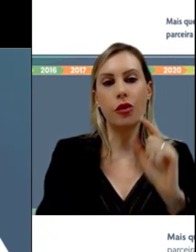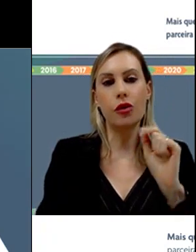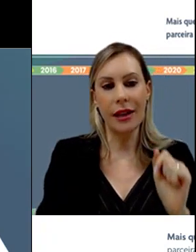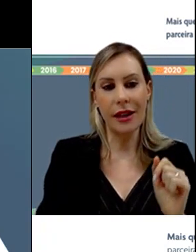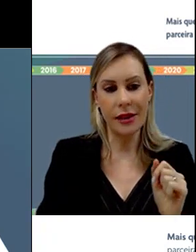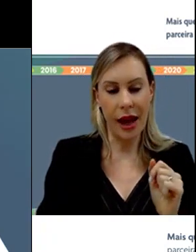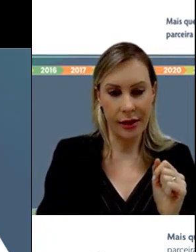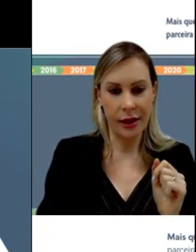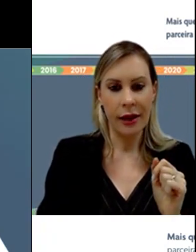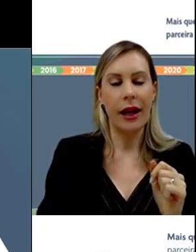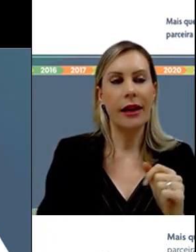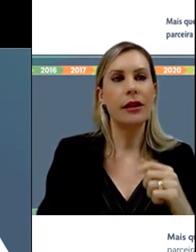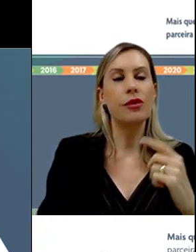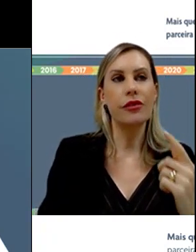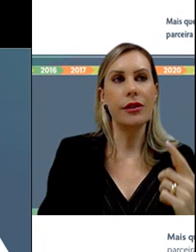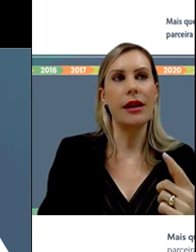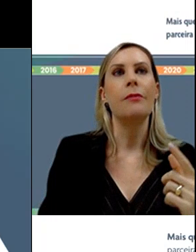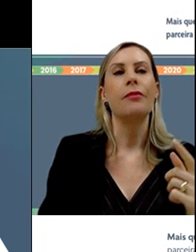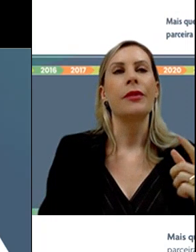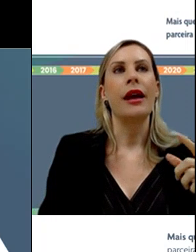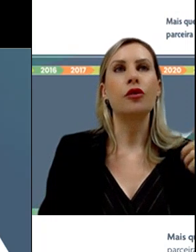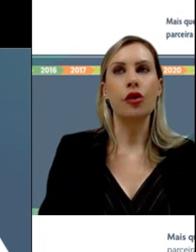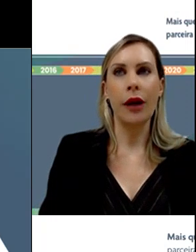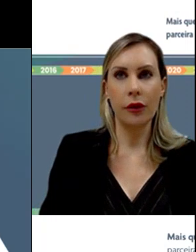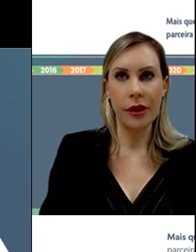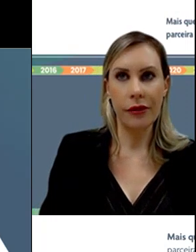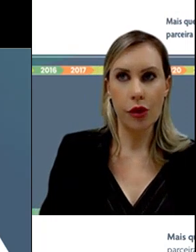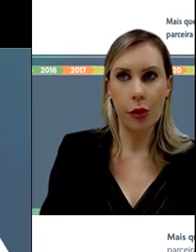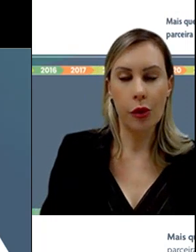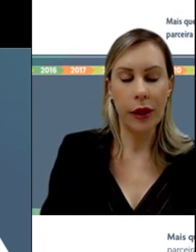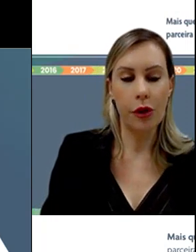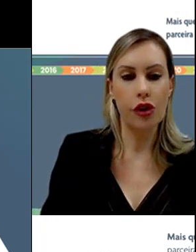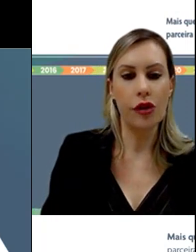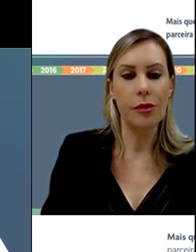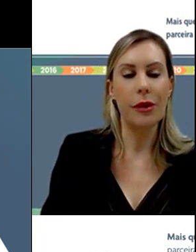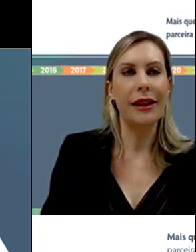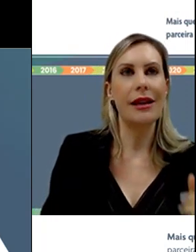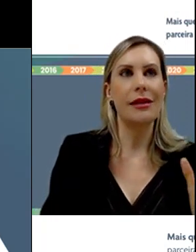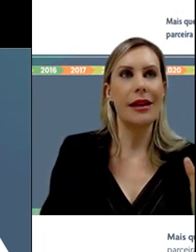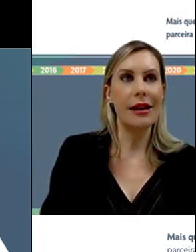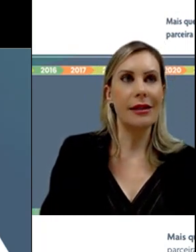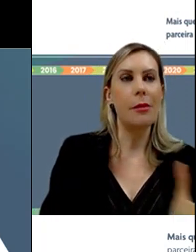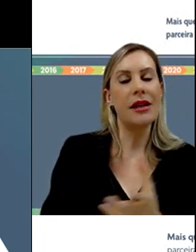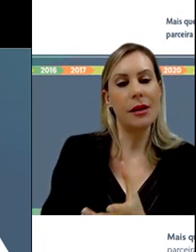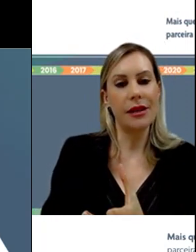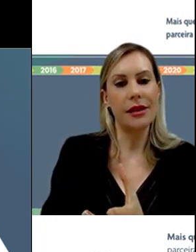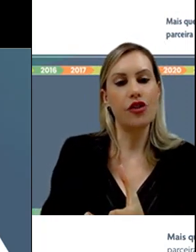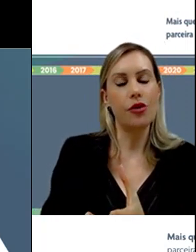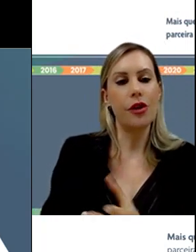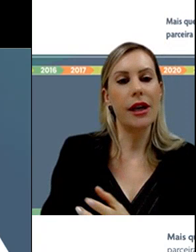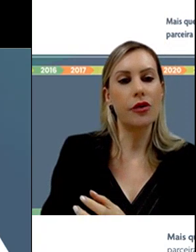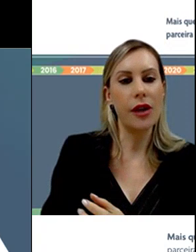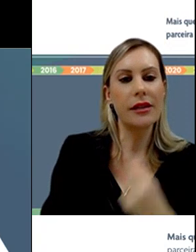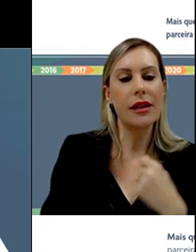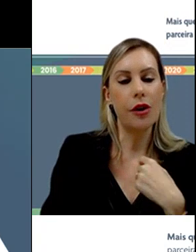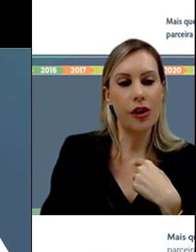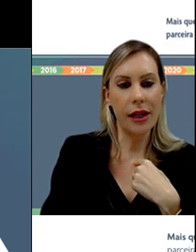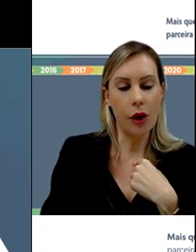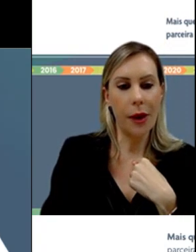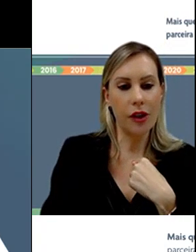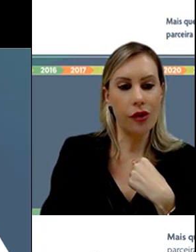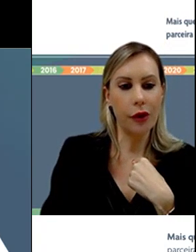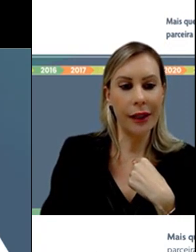do teto do INSS, tá? Então, se você entrou lá no serviço público depois de 2013 e recebe acima de R$ 7.500,